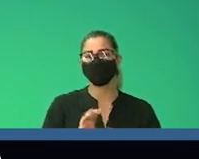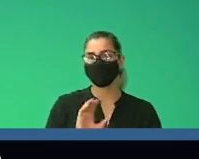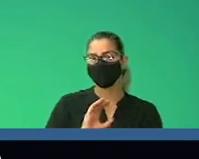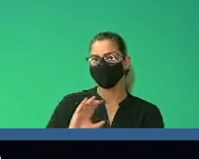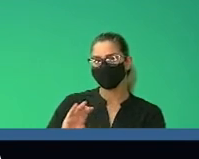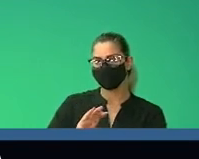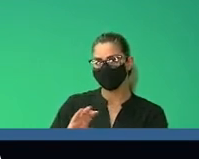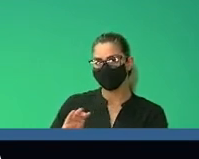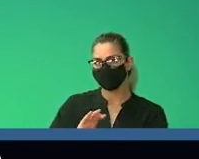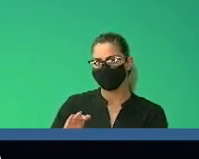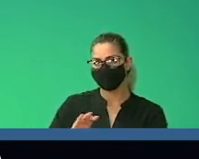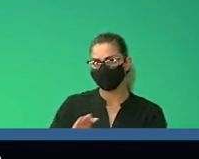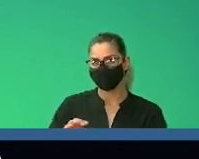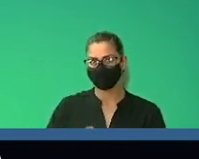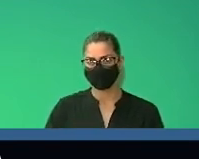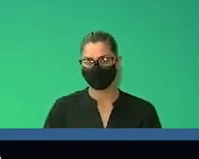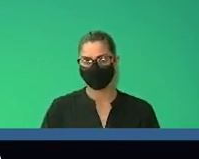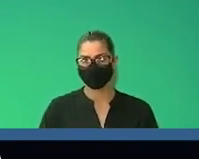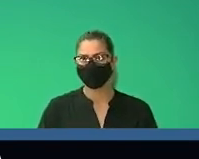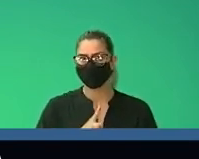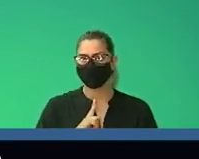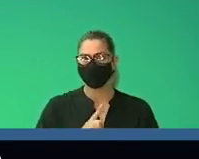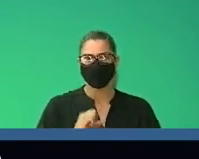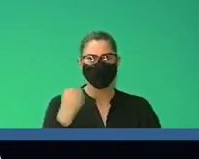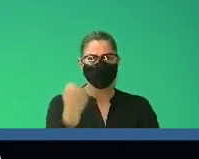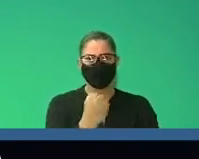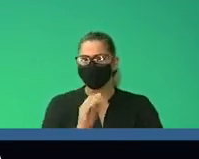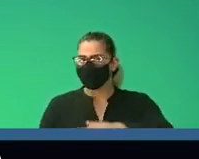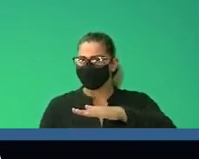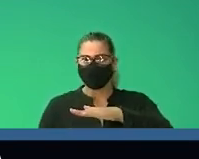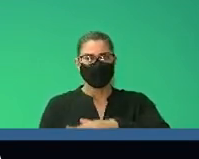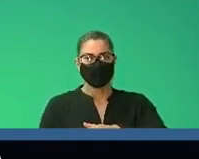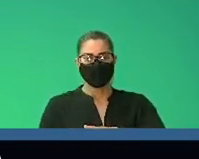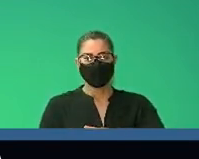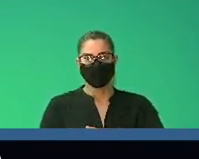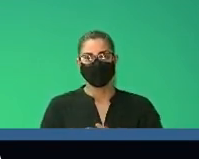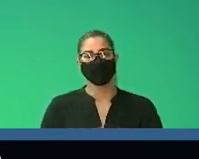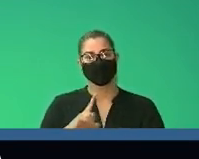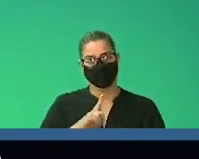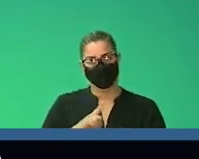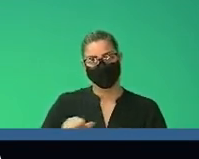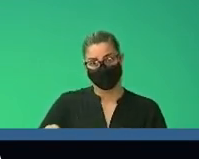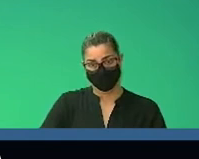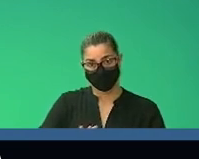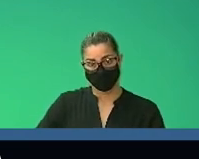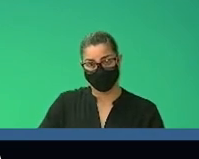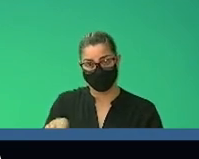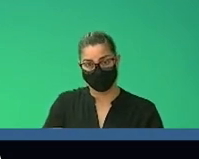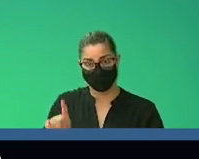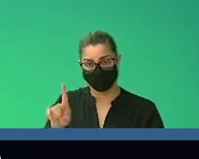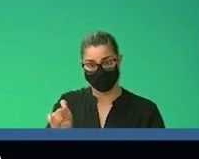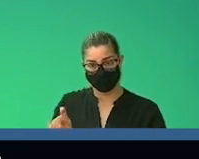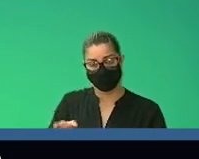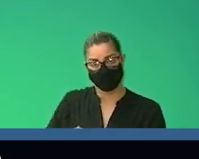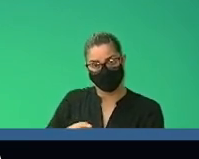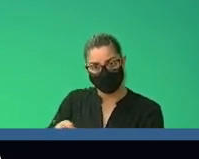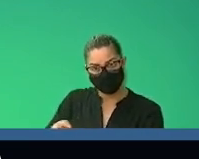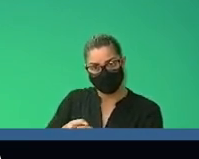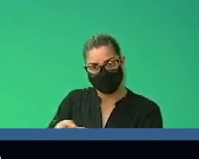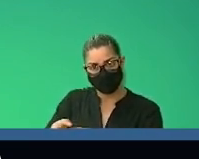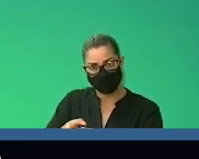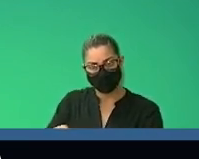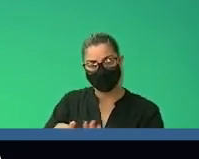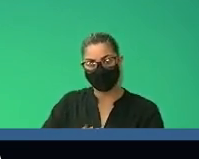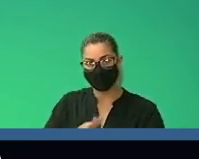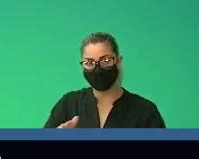bandeira cinza, a nossa bandeira de grau extremo. E a eles as recomendações técnicas